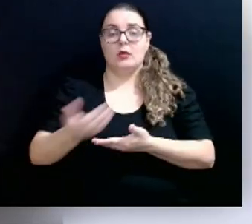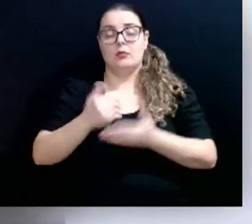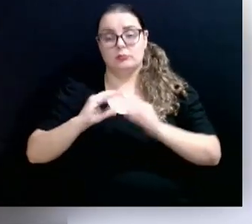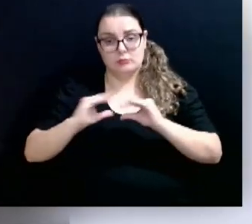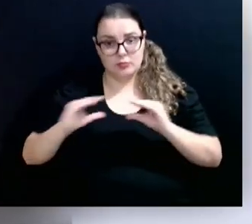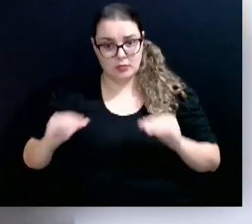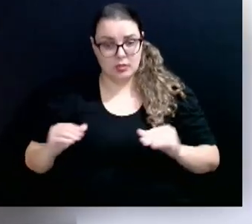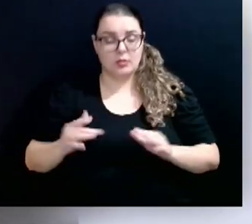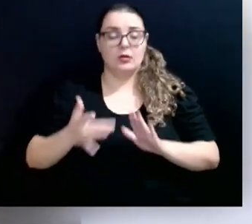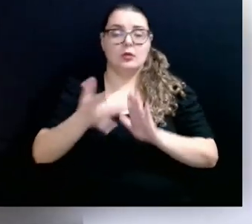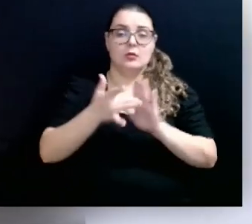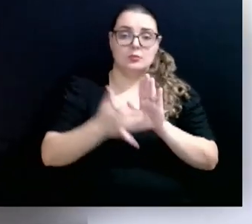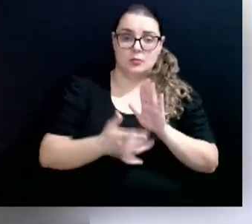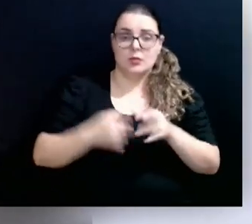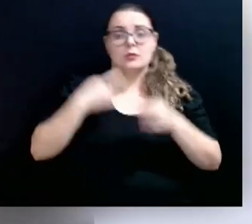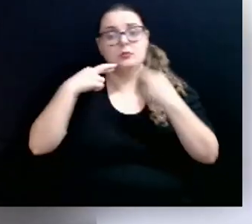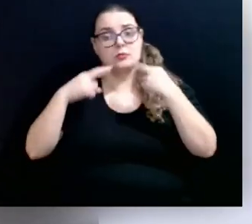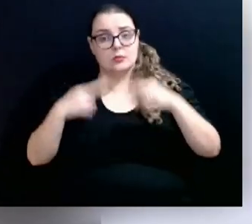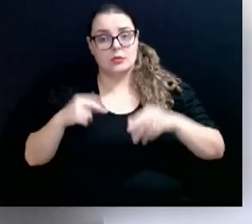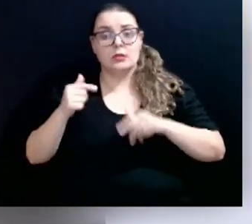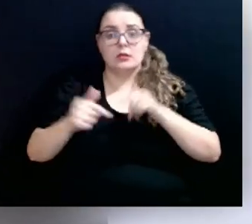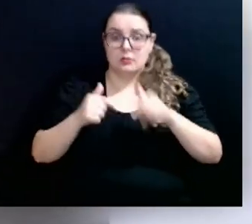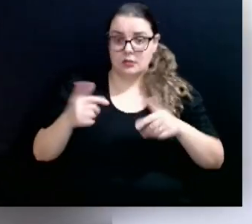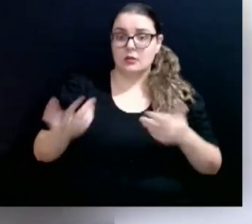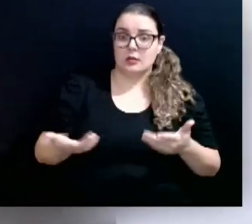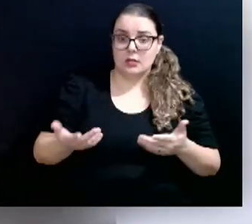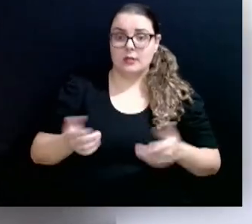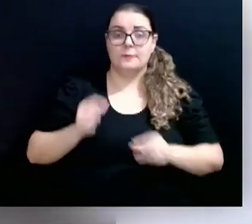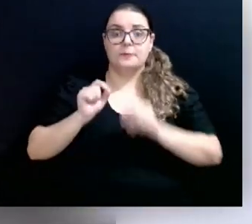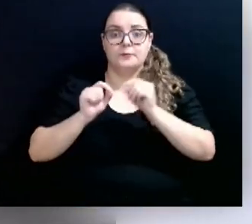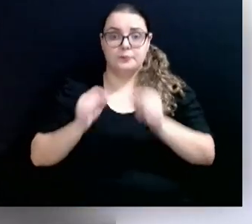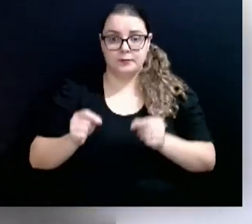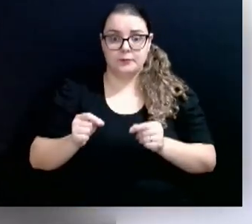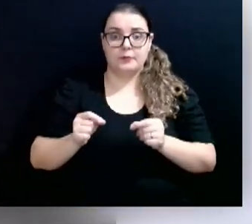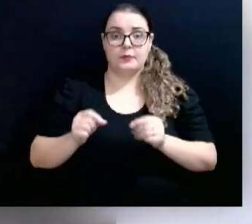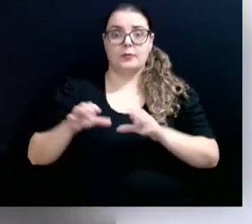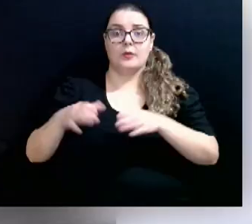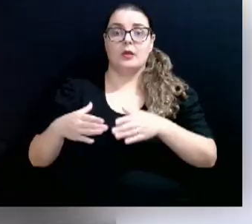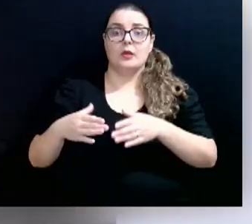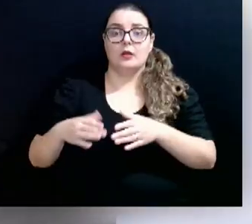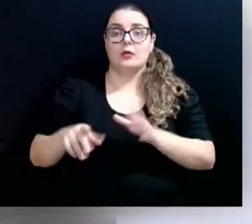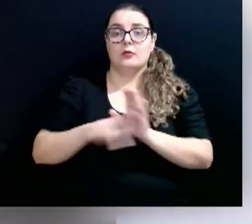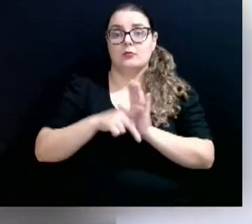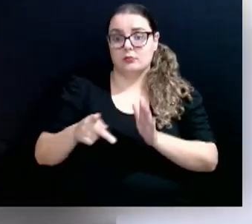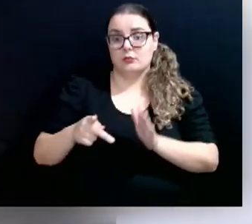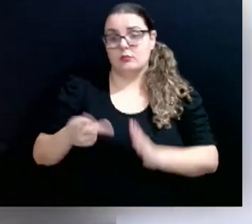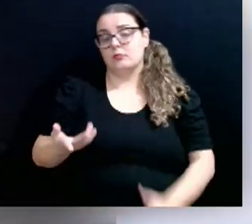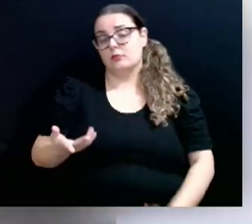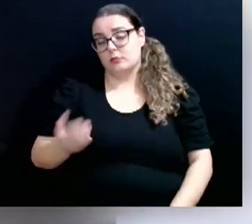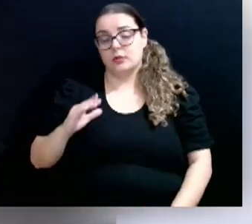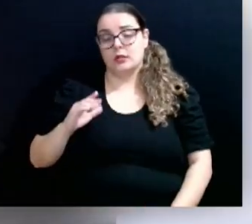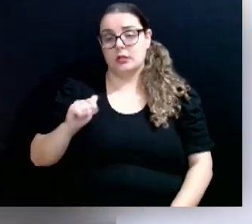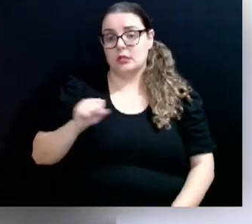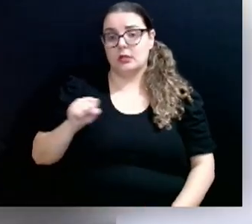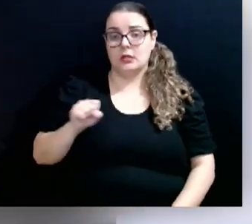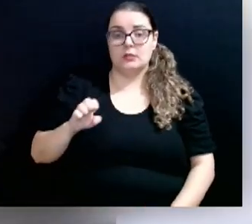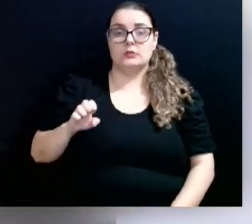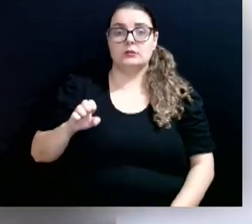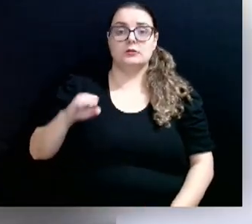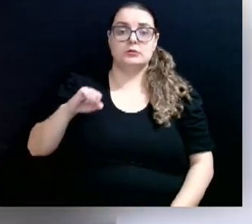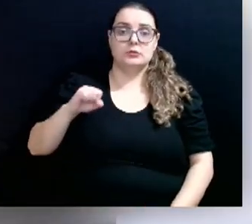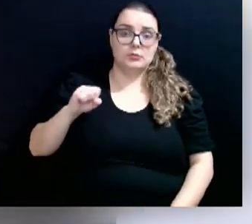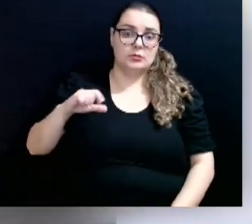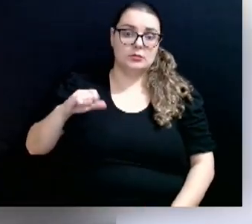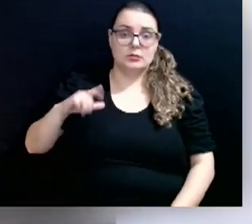as reclamações trabalhistas, né? De que classe social pertence, né? Porque, ou seja, a maioria dos juízes são